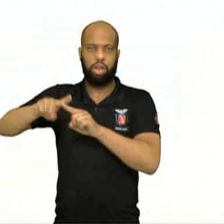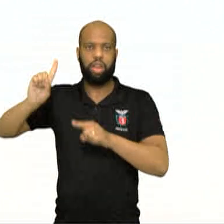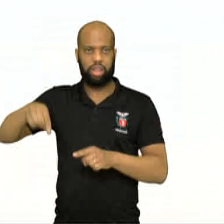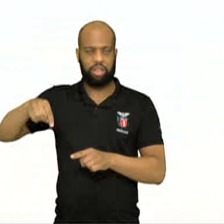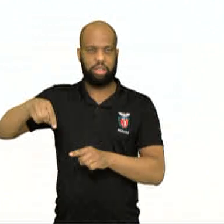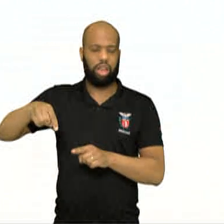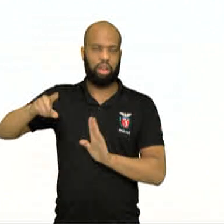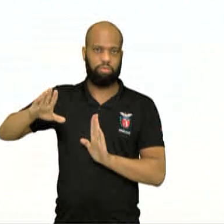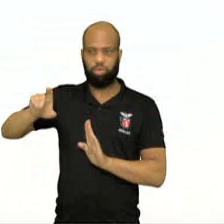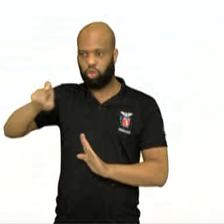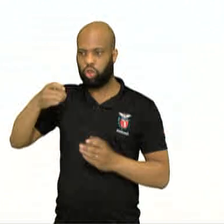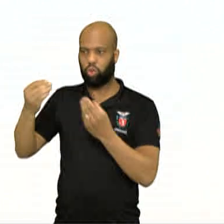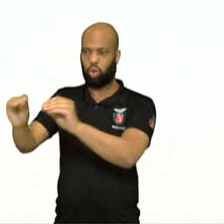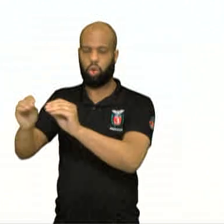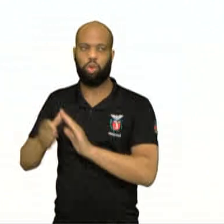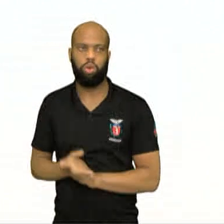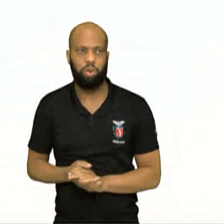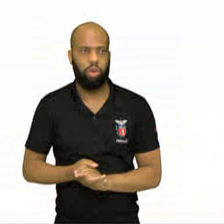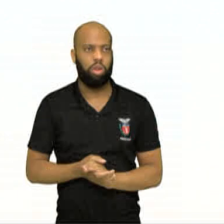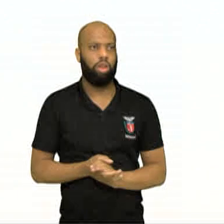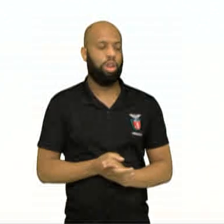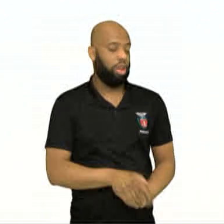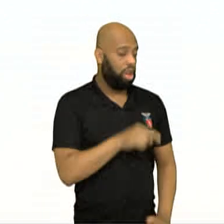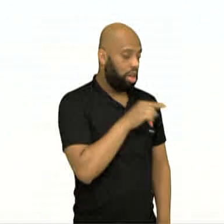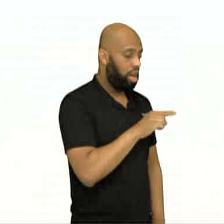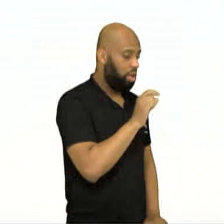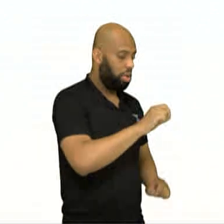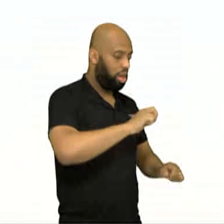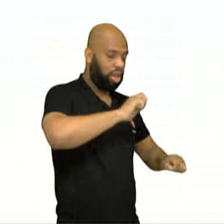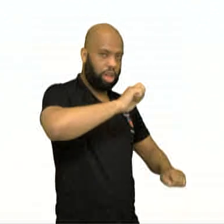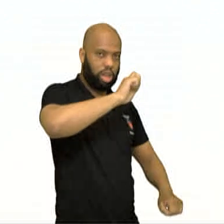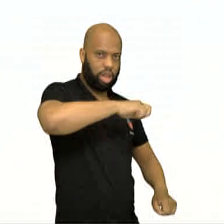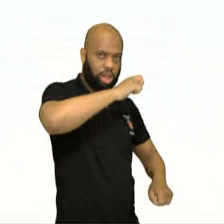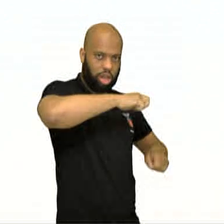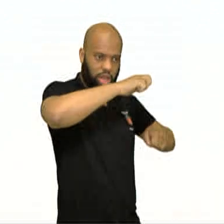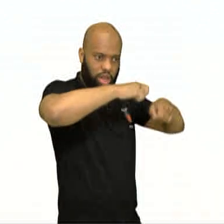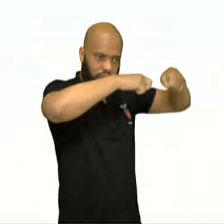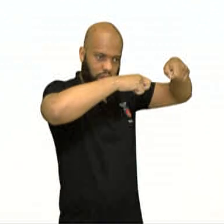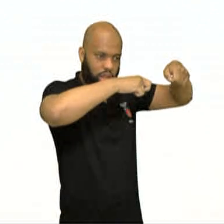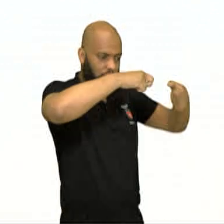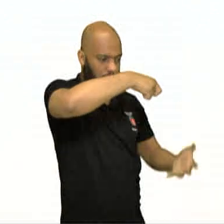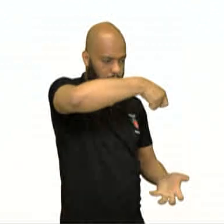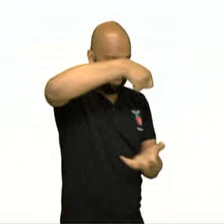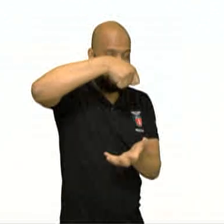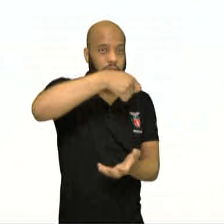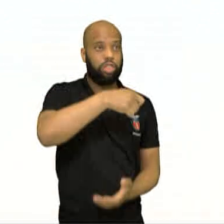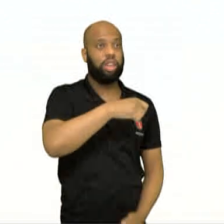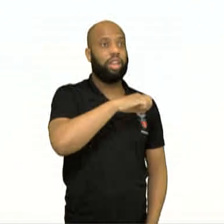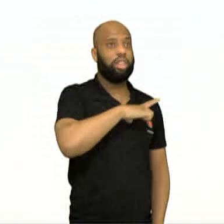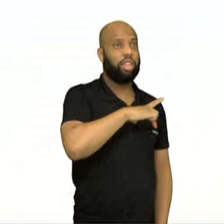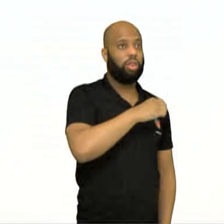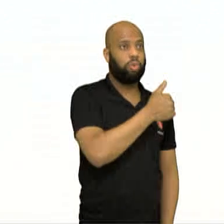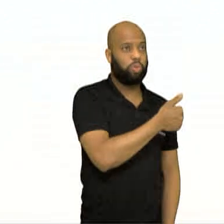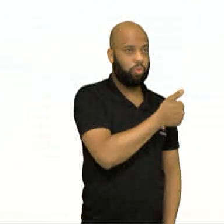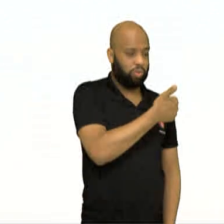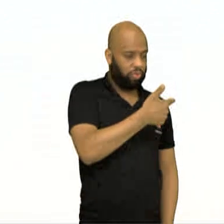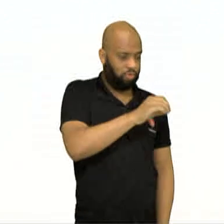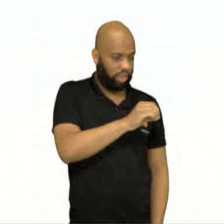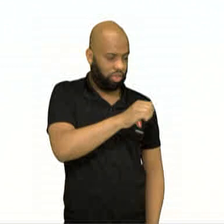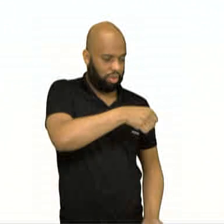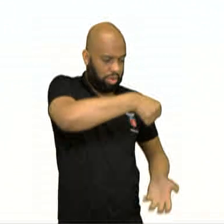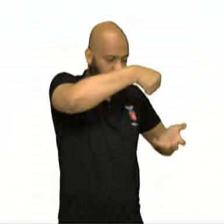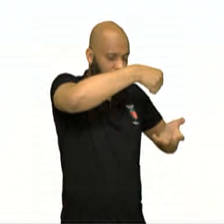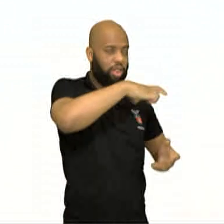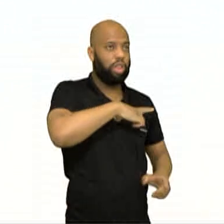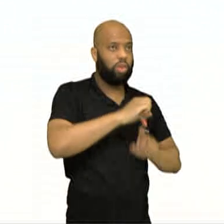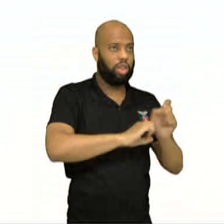Baldes, que eu não sei o que é. E Roberto tirou 120 baldes de água do poço B, ou seja, lá daqueles 800 litros